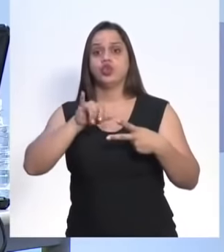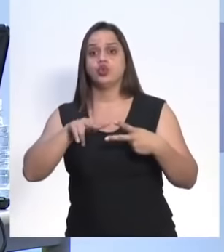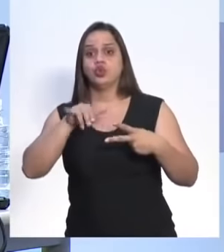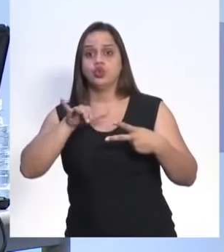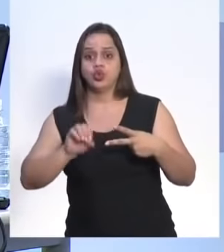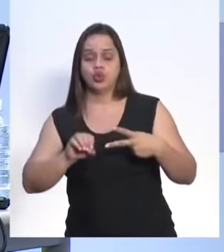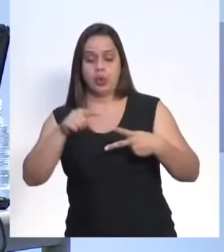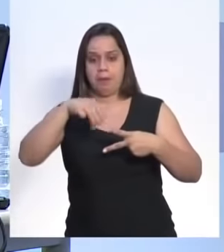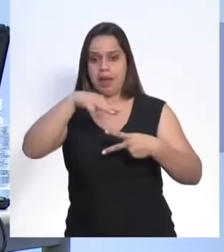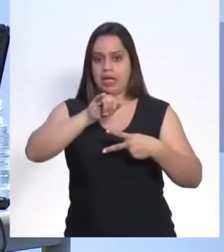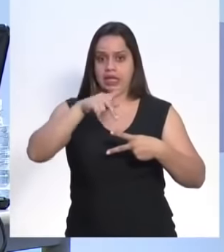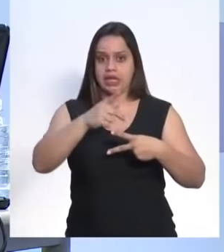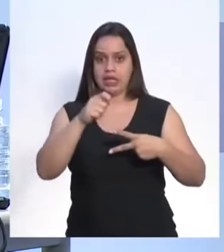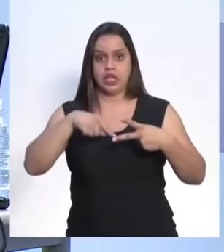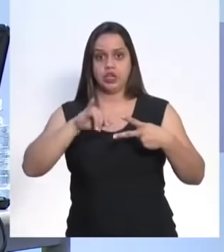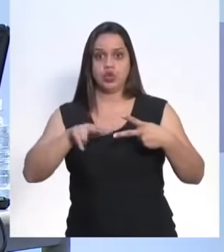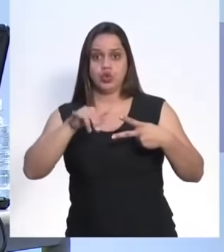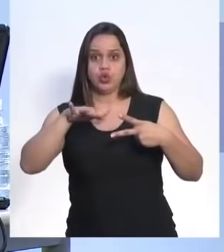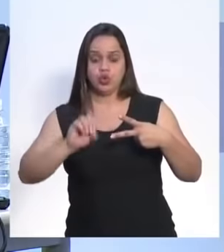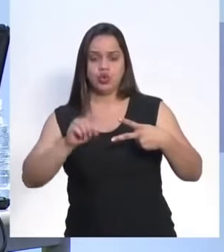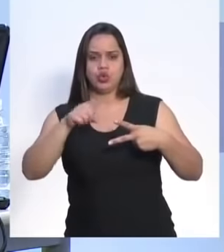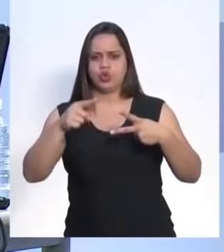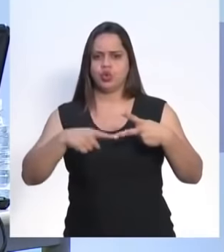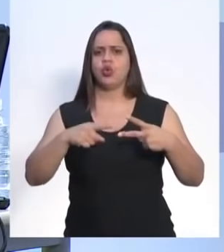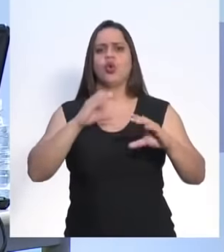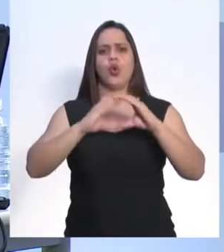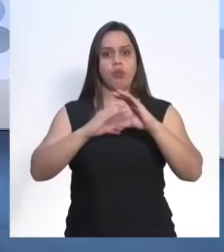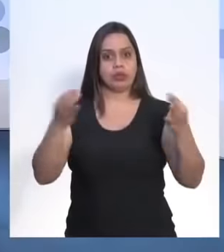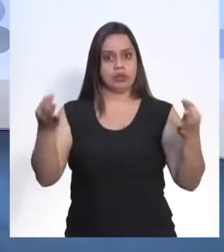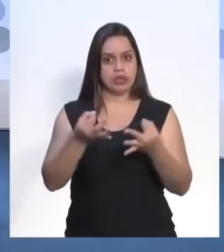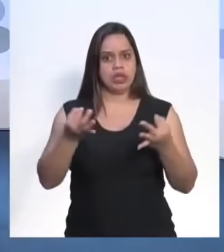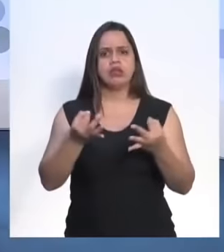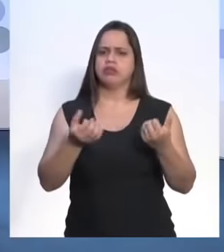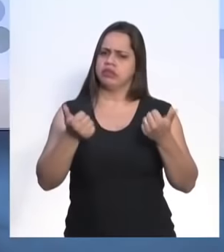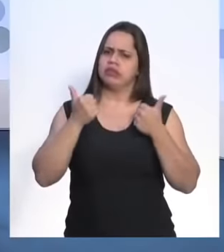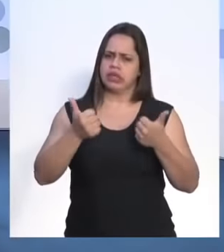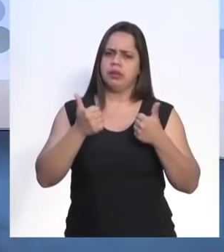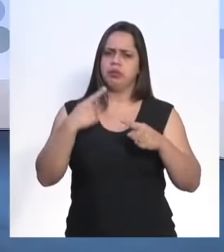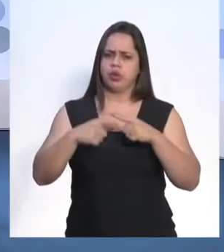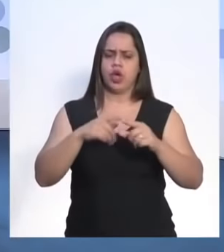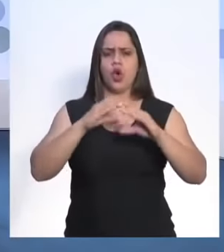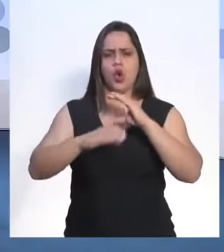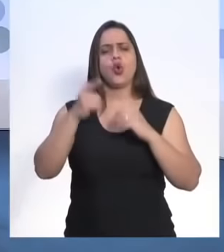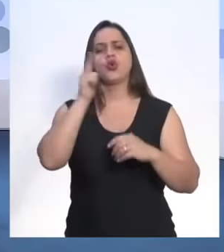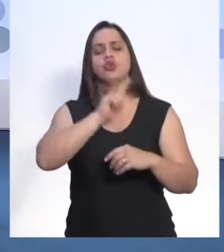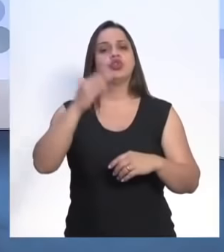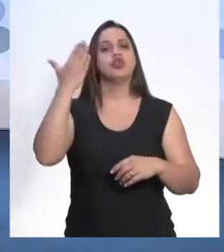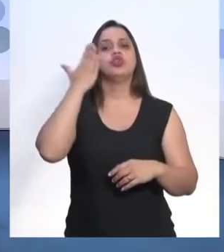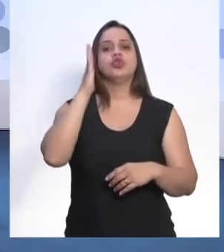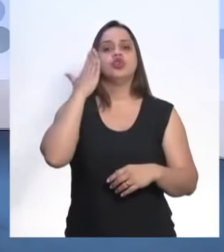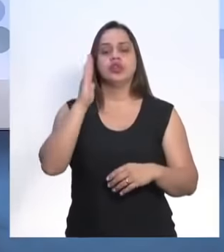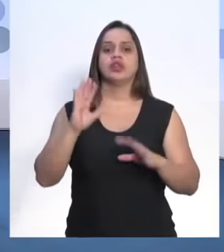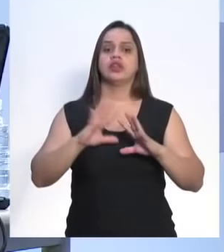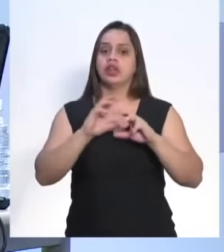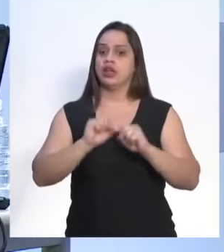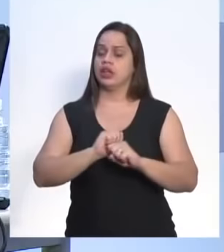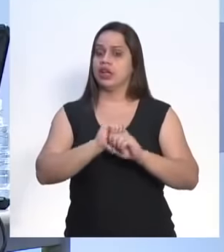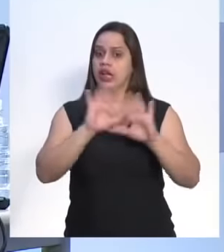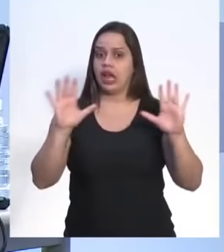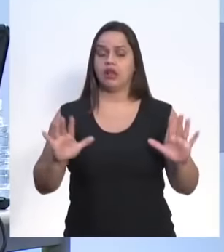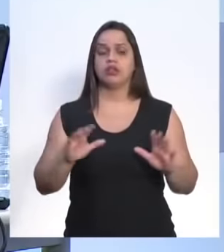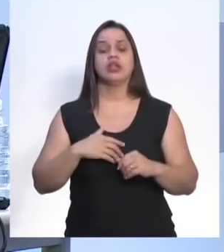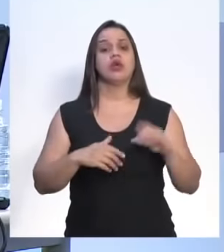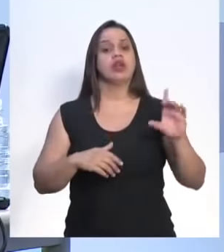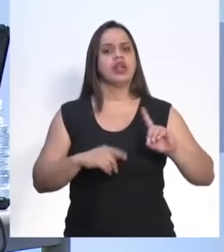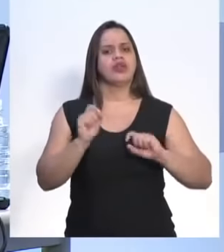É eficiente, não é? Um entendeu o outro, não entendeu? Então foi eficiente. E a D, o texto não pertence à língua portuguesa. Essa é